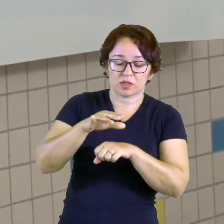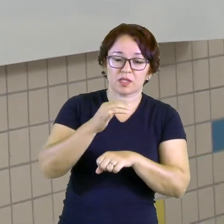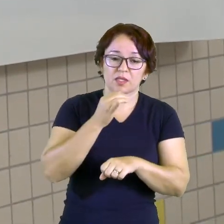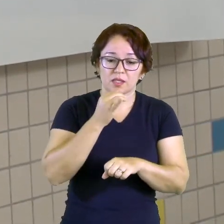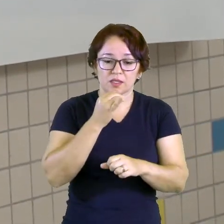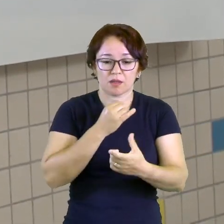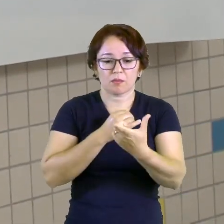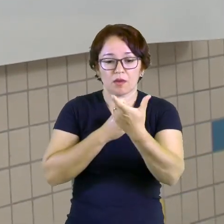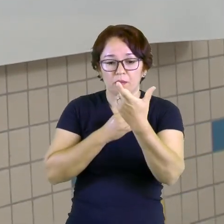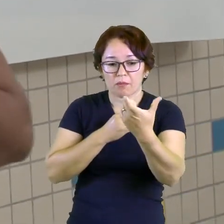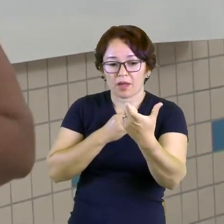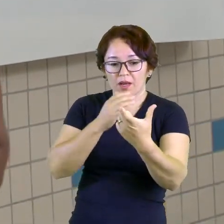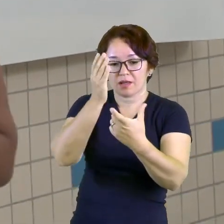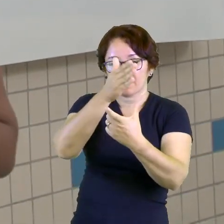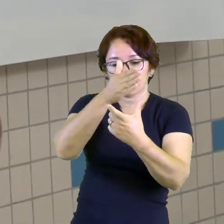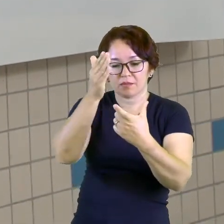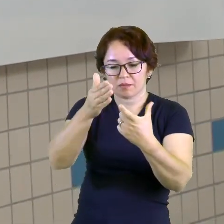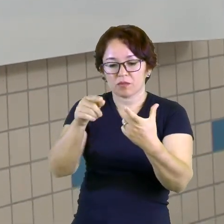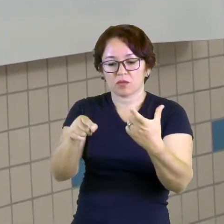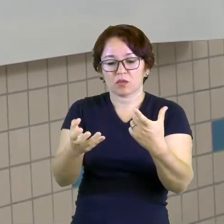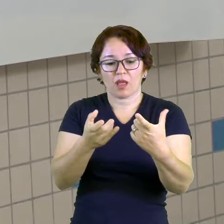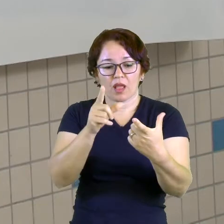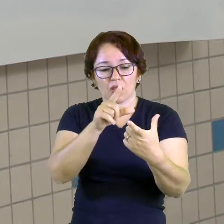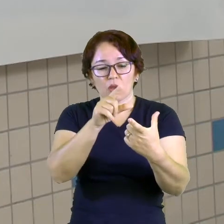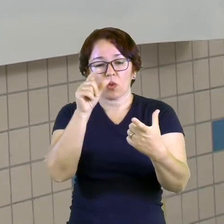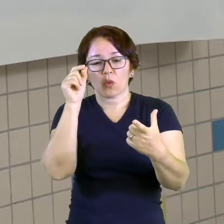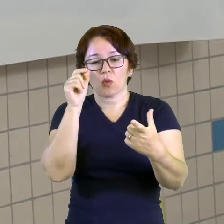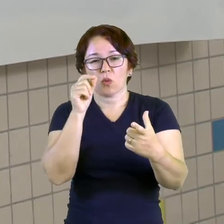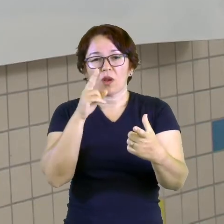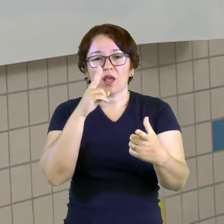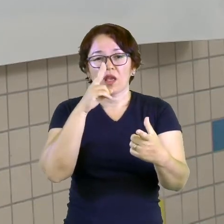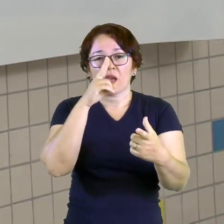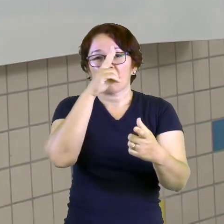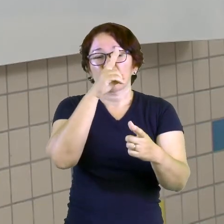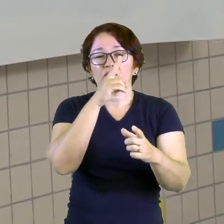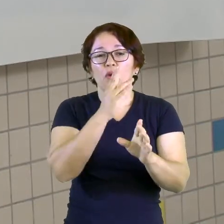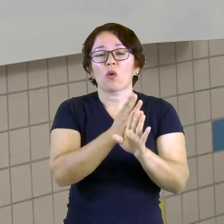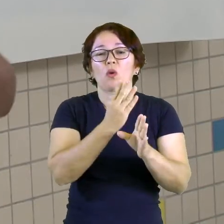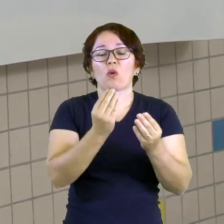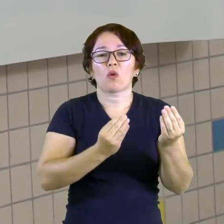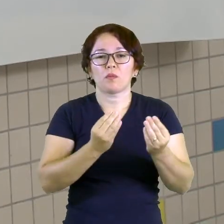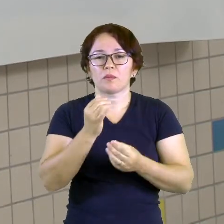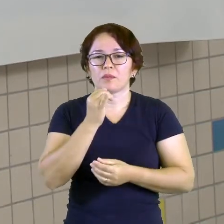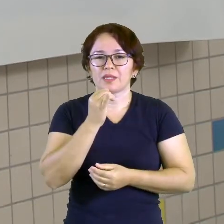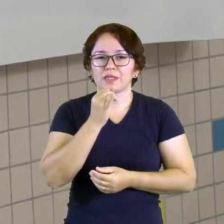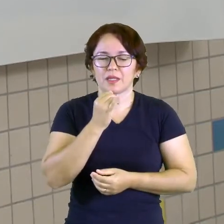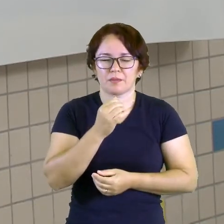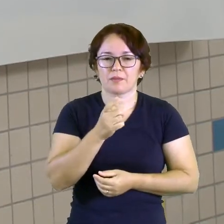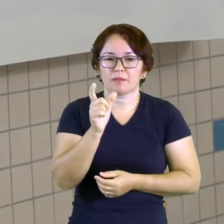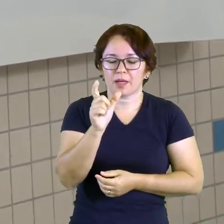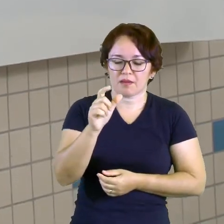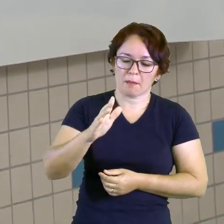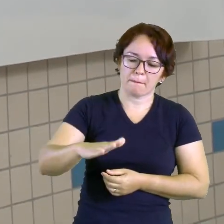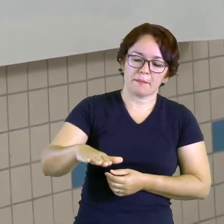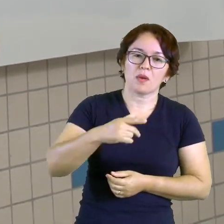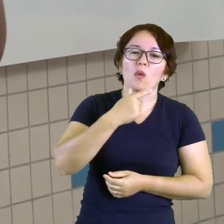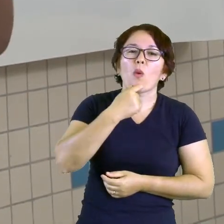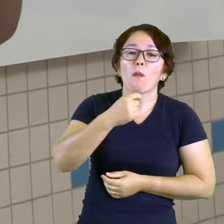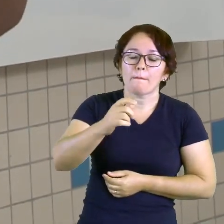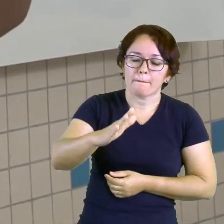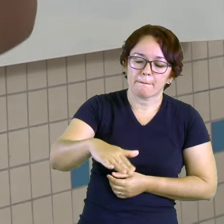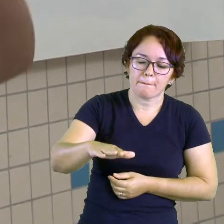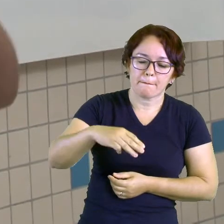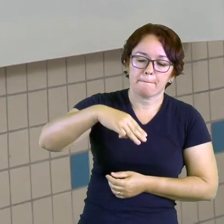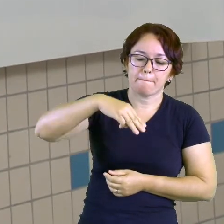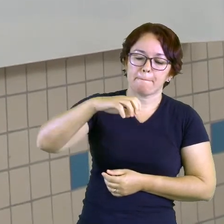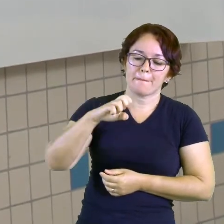palavra, chame aquela palavra. Por exemplo, menino. Se eu quero descobrir qual é, faça de conta